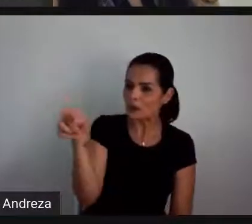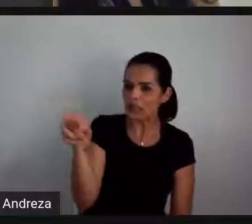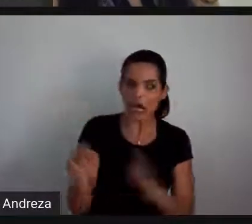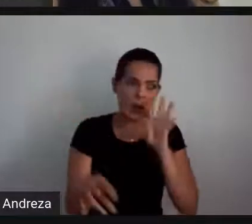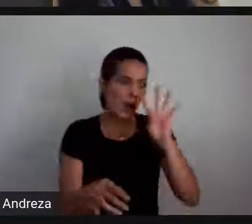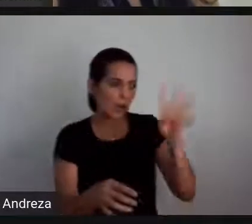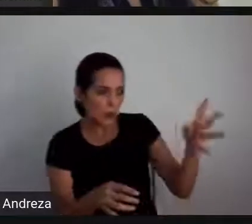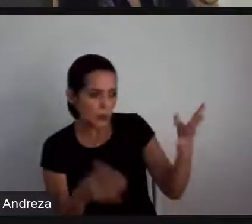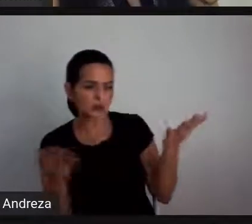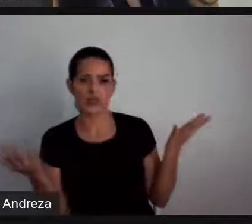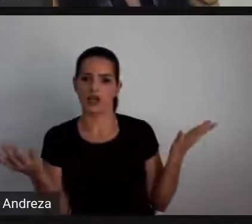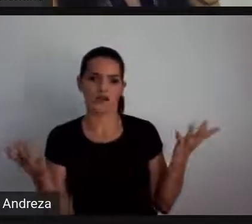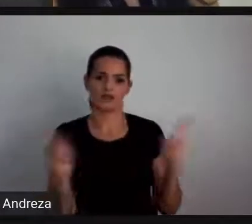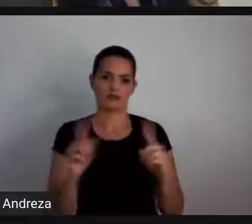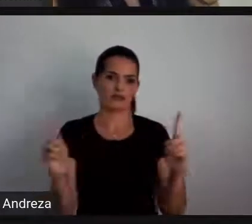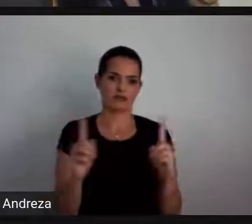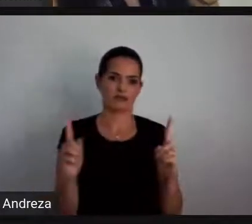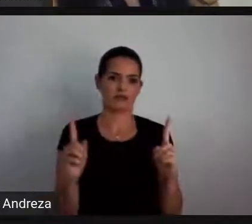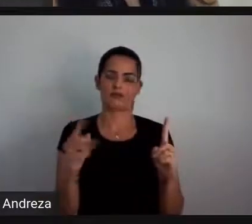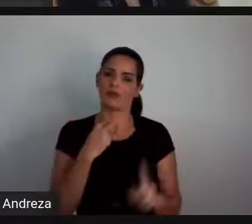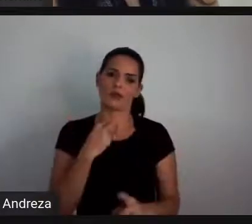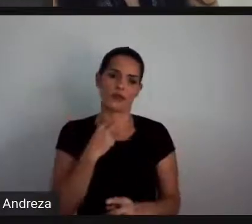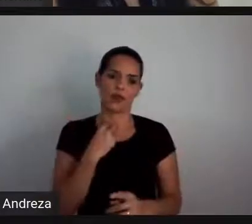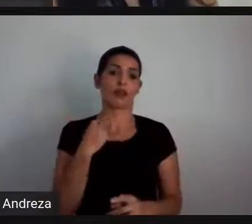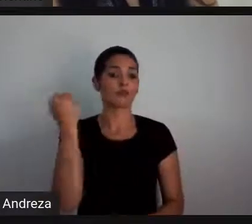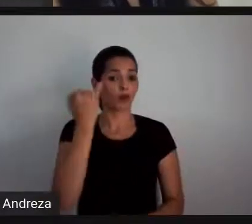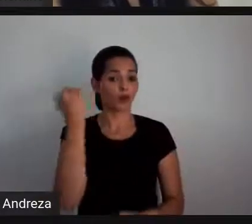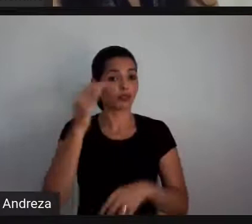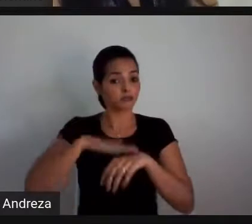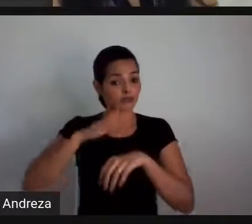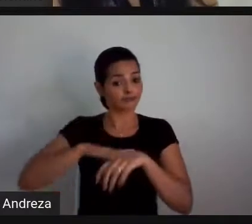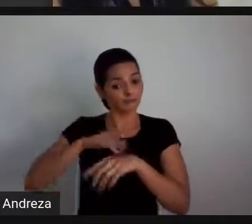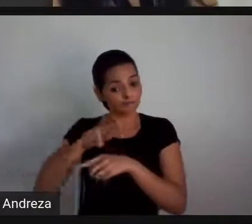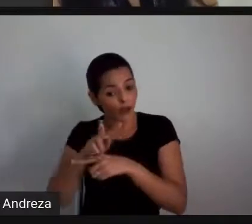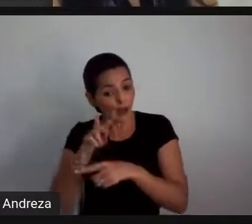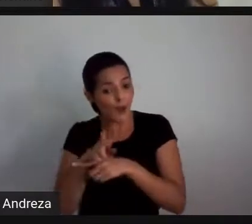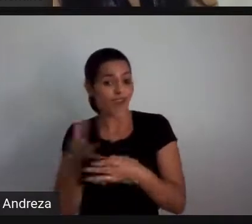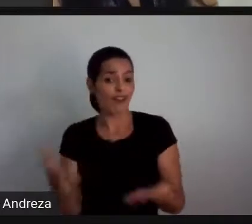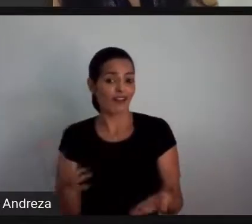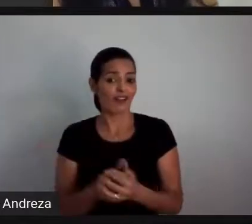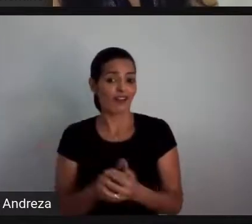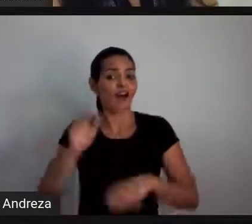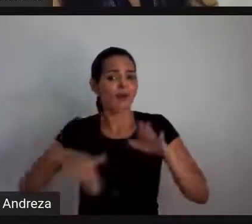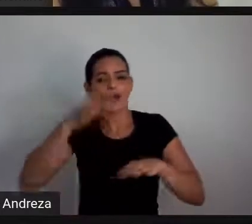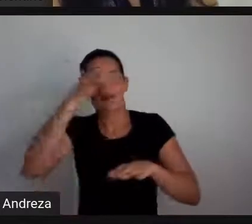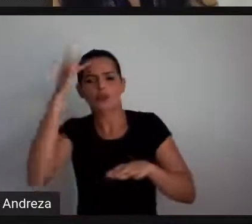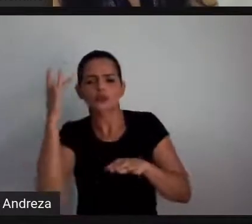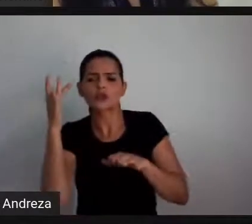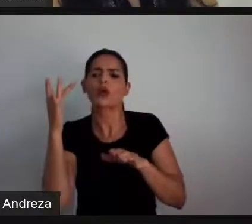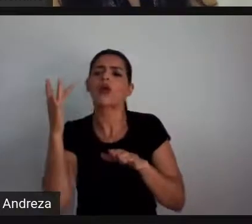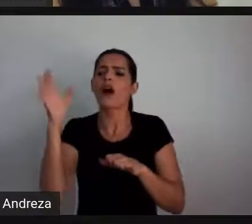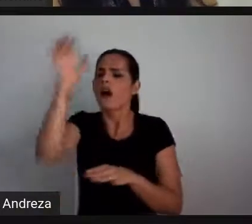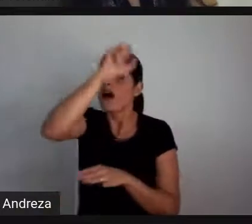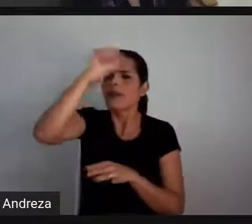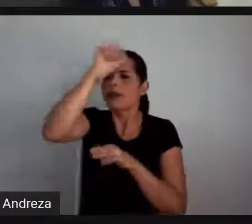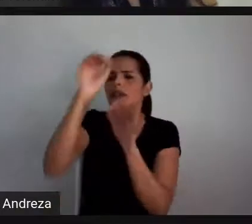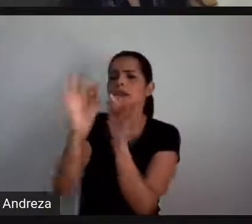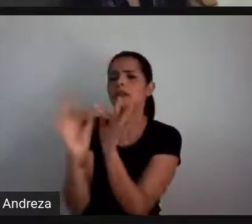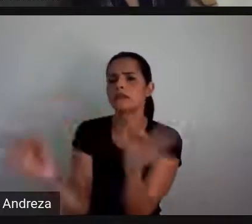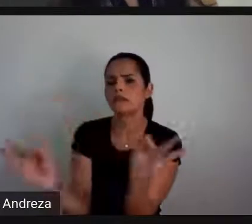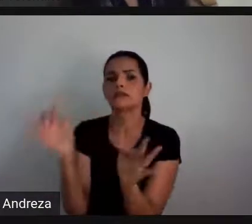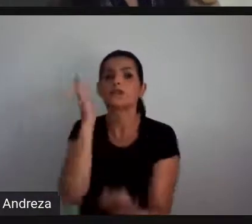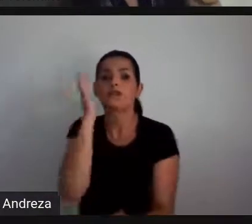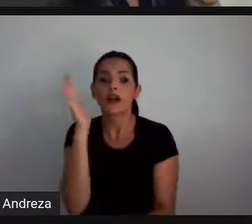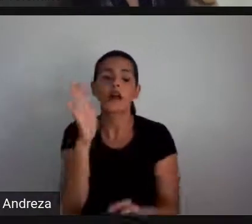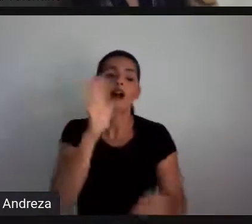Então é muito importante. Agora, como você bem disse, Clarice, para algumas pessoas isso vai ser mais simples, para outras vai ser um pouco